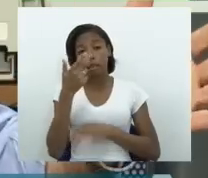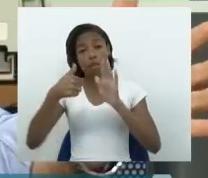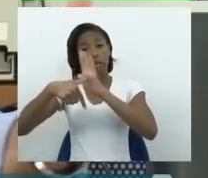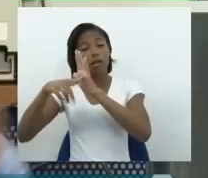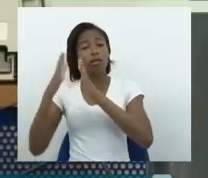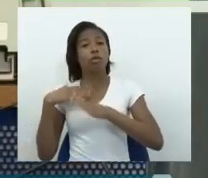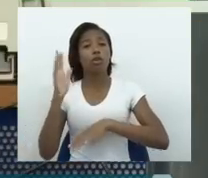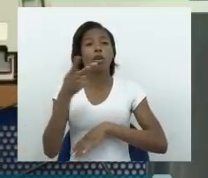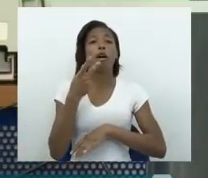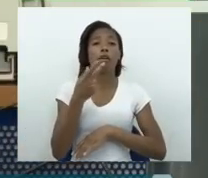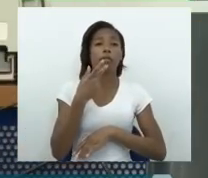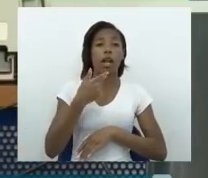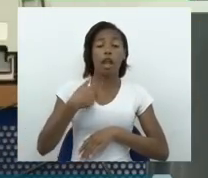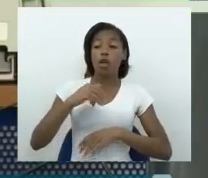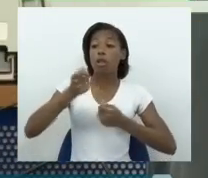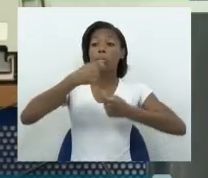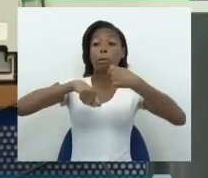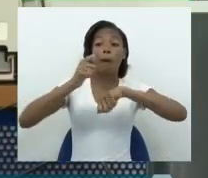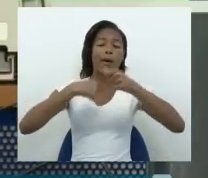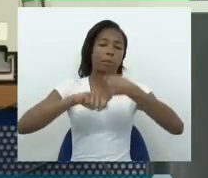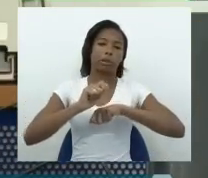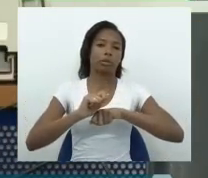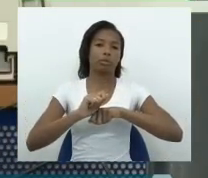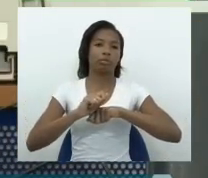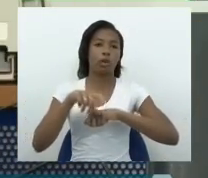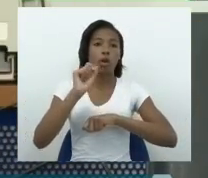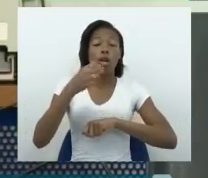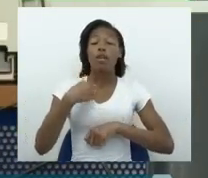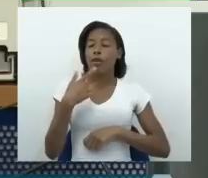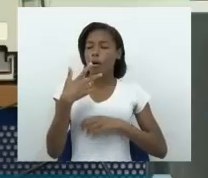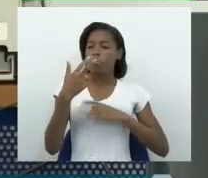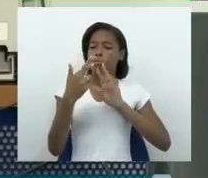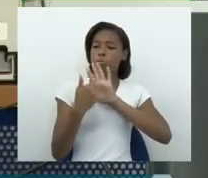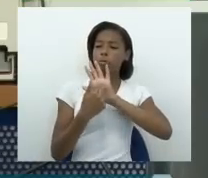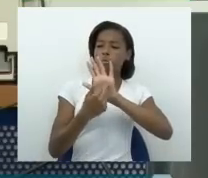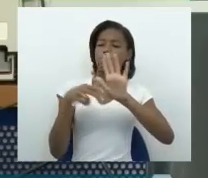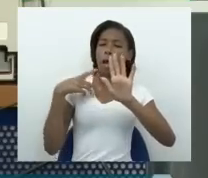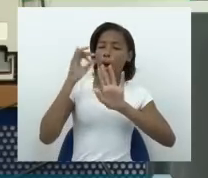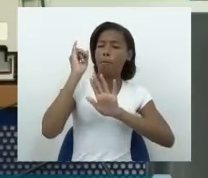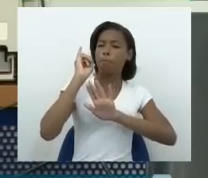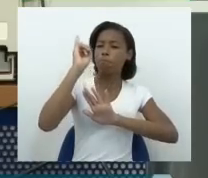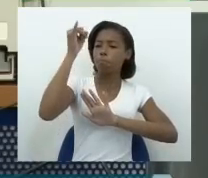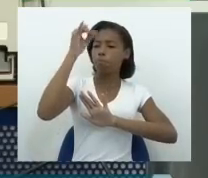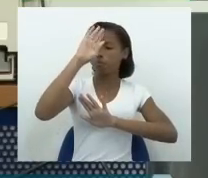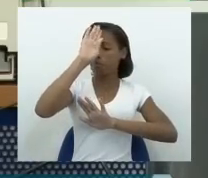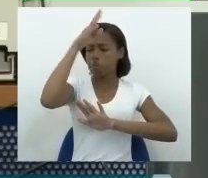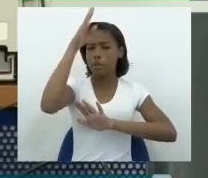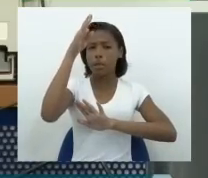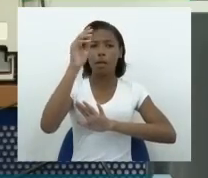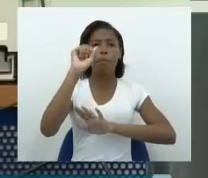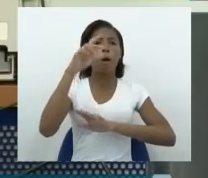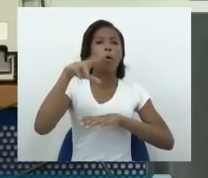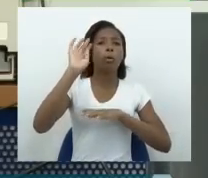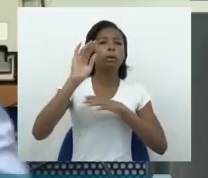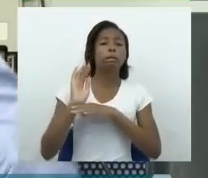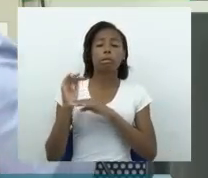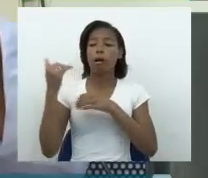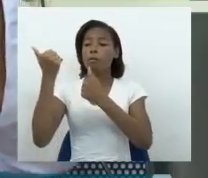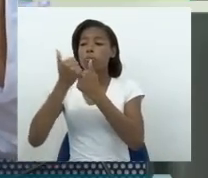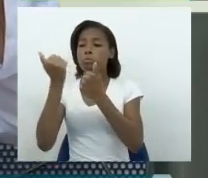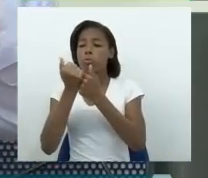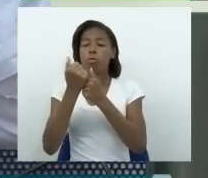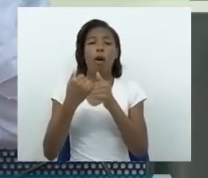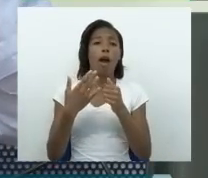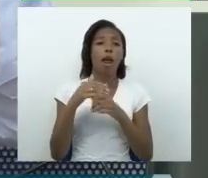e agora eles me conhecem, eu sou um administrador. E como administrador, a primeira coisa a fazer quando assumir a prefeitura é